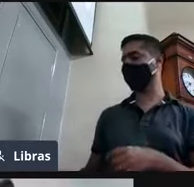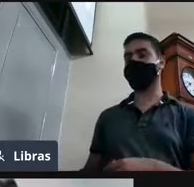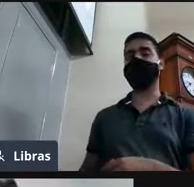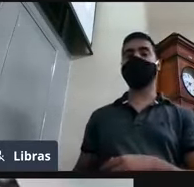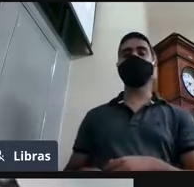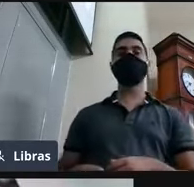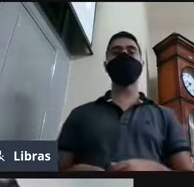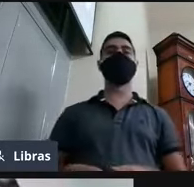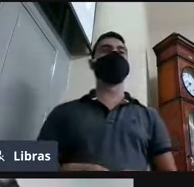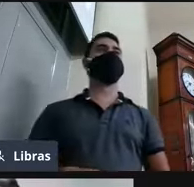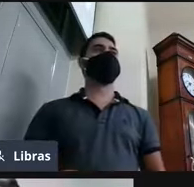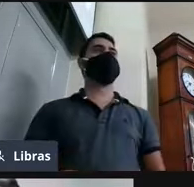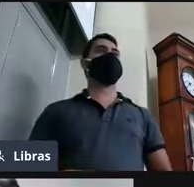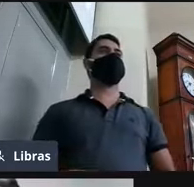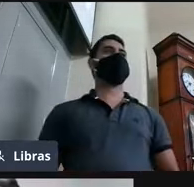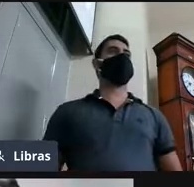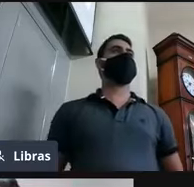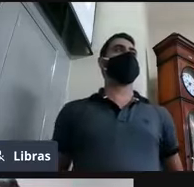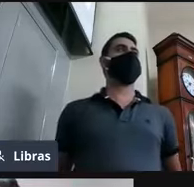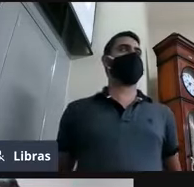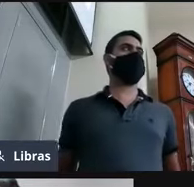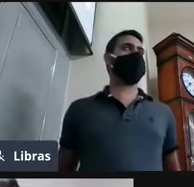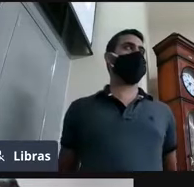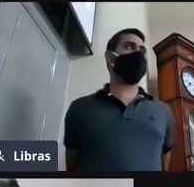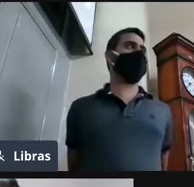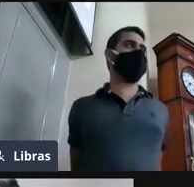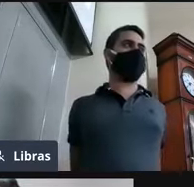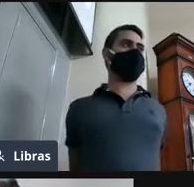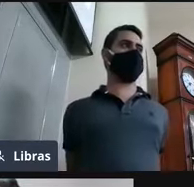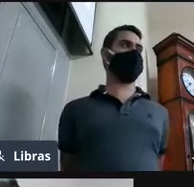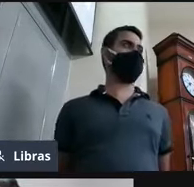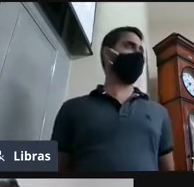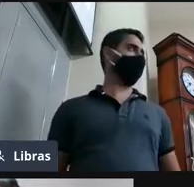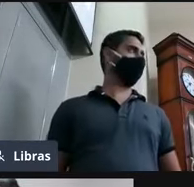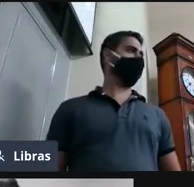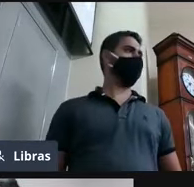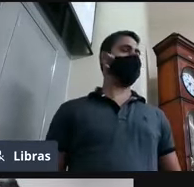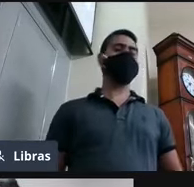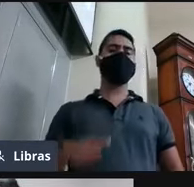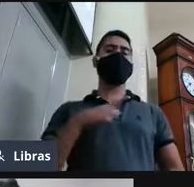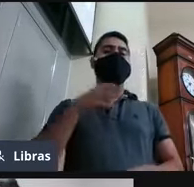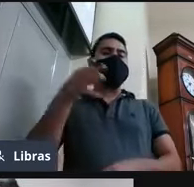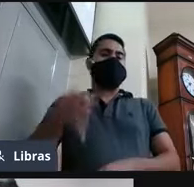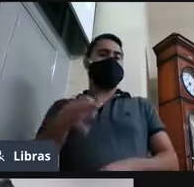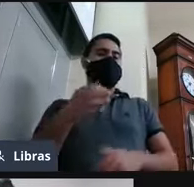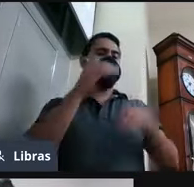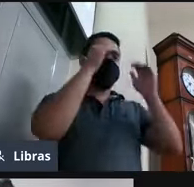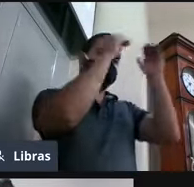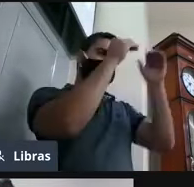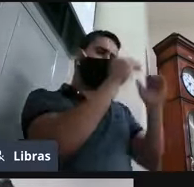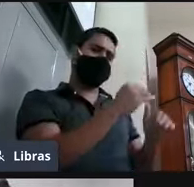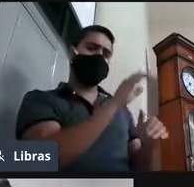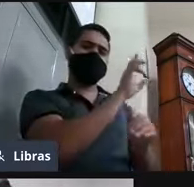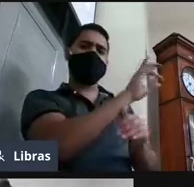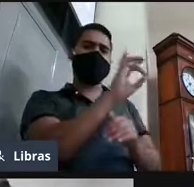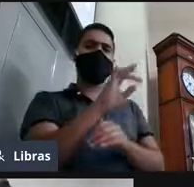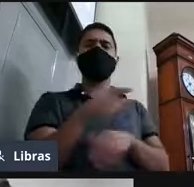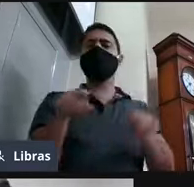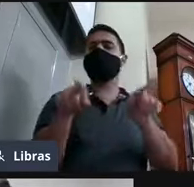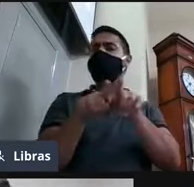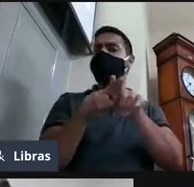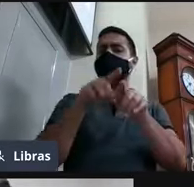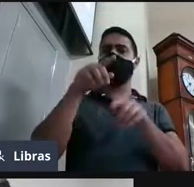palavras, vereadora. Eu não esperava outra atitude da senhora também. A senhora pode ter certeza que o meu respeito é mútuo, meu respeito é